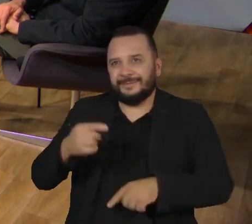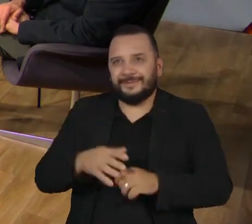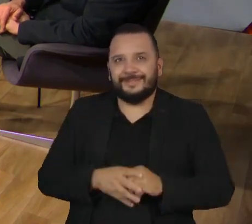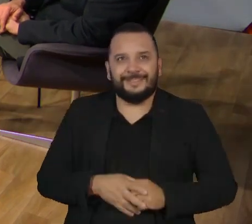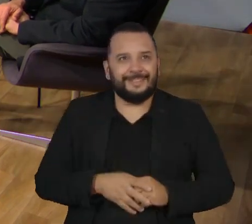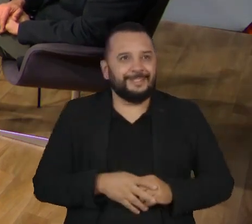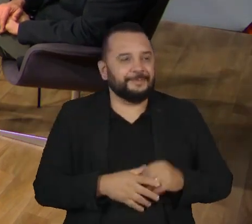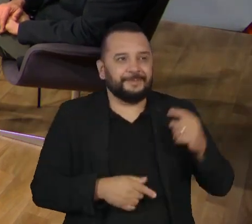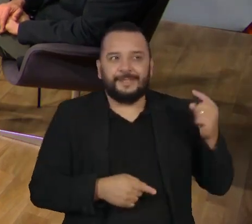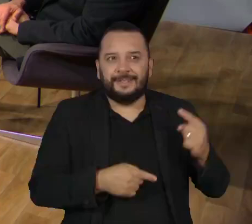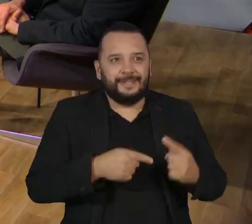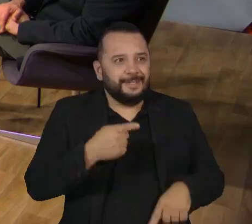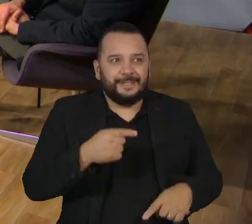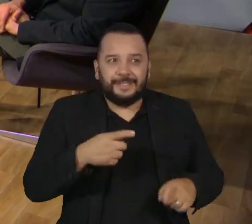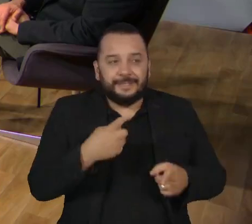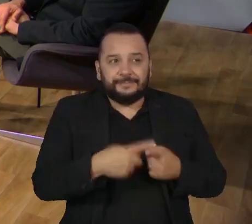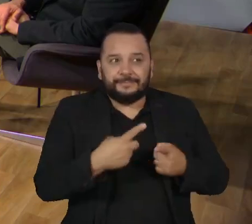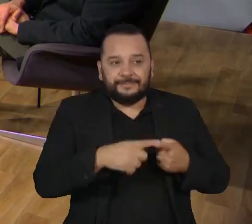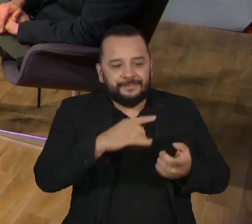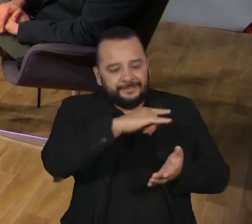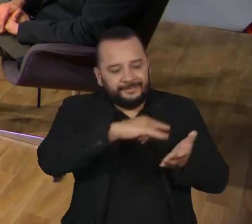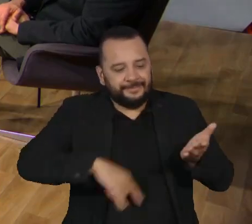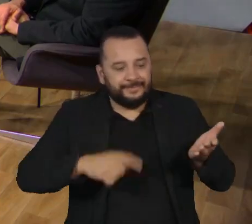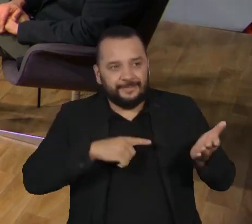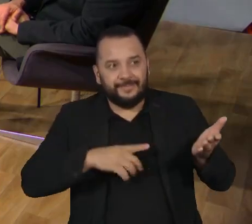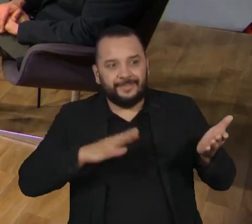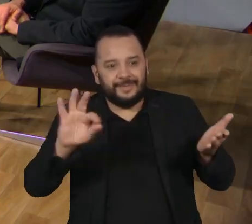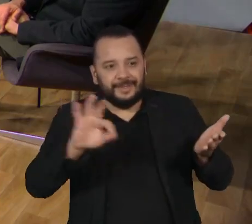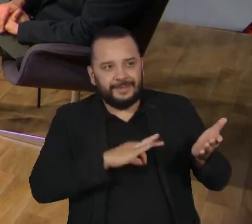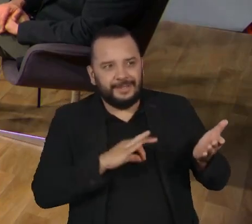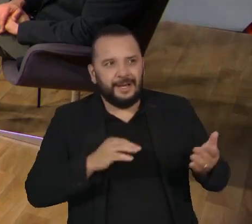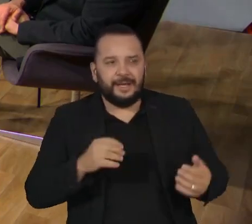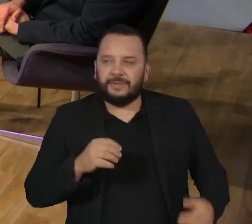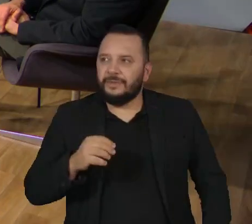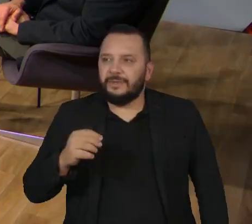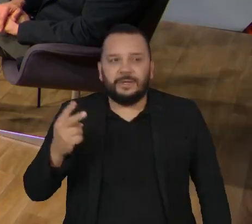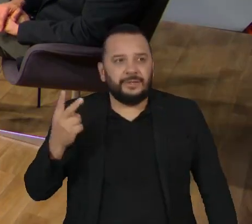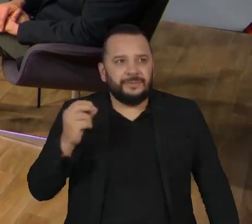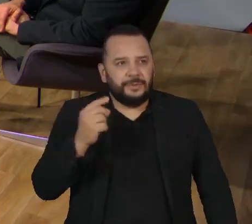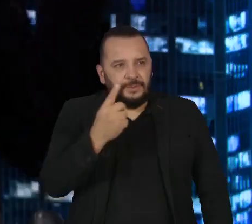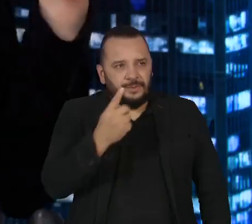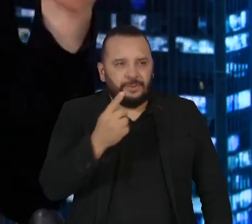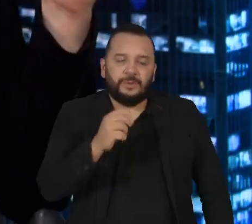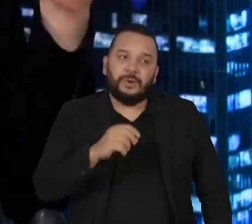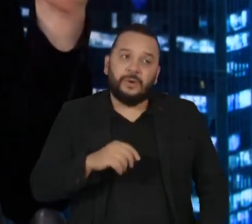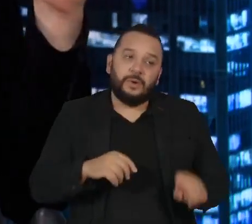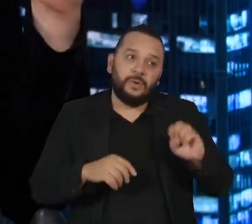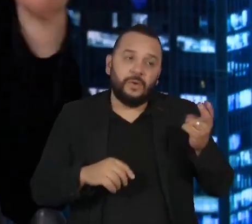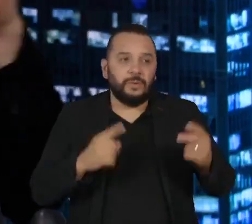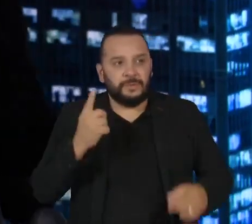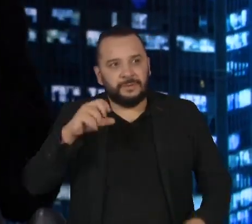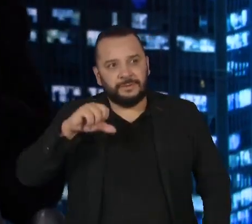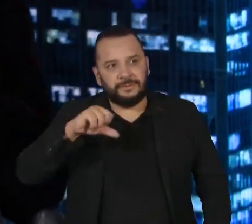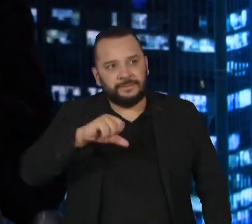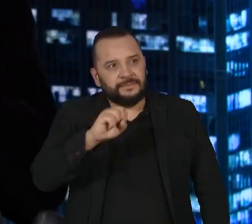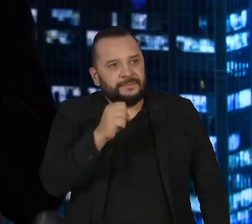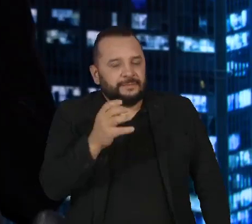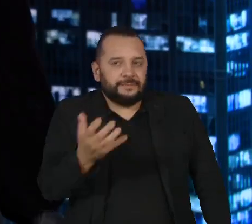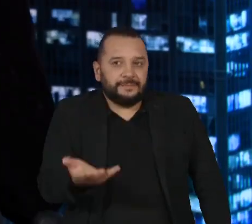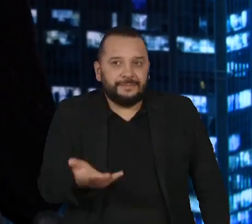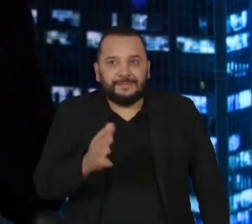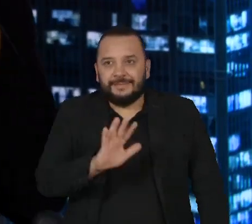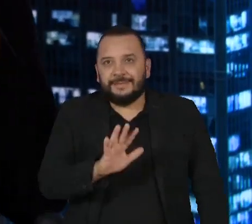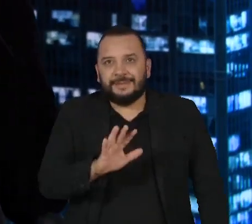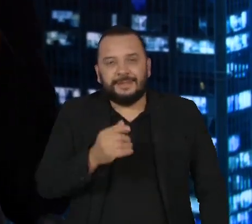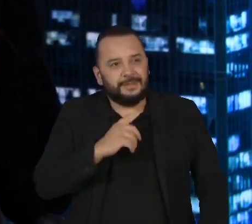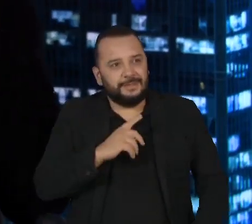sentido, porque até que se fosse um documento assinado de 2001, 98, até que poderia gerar alguma dúvida, né? Mas ele foi